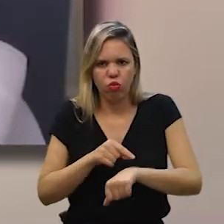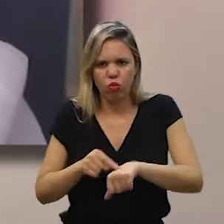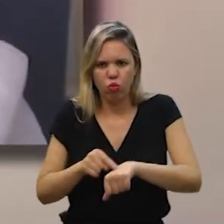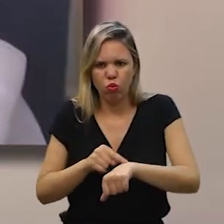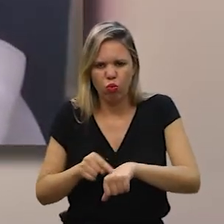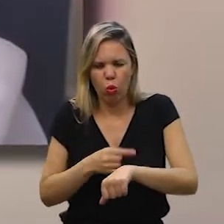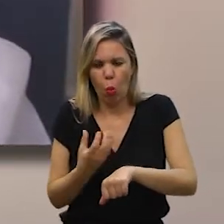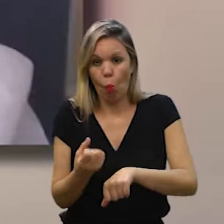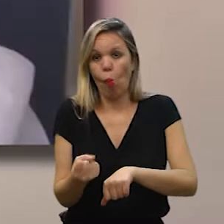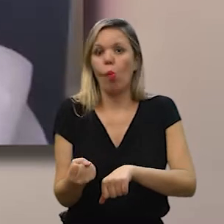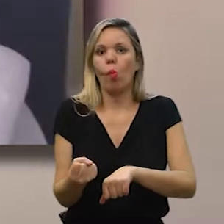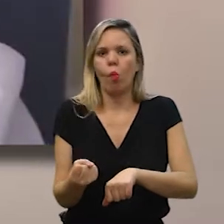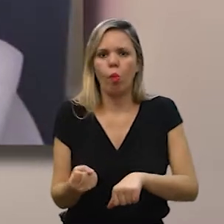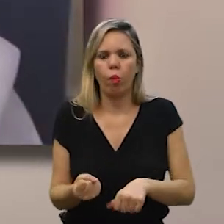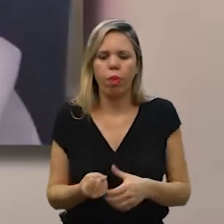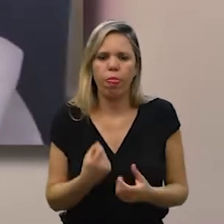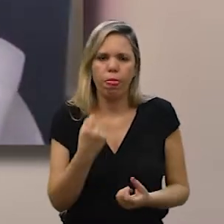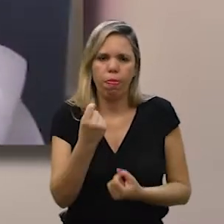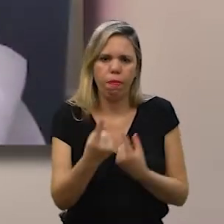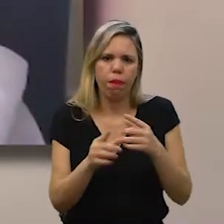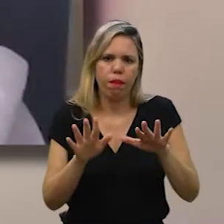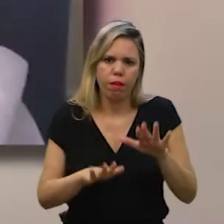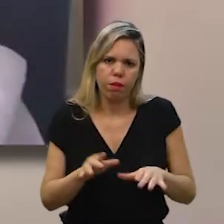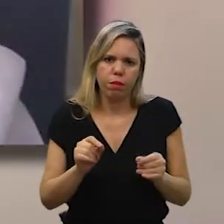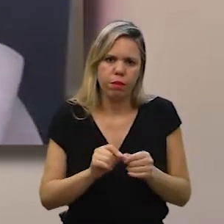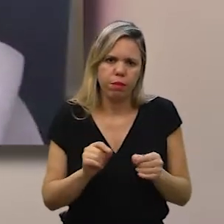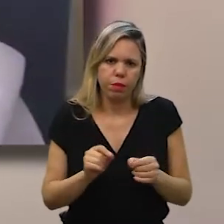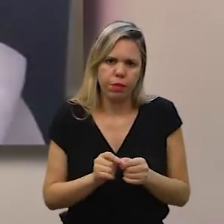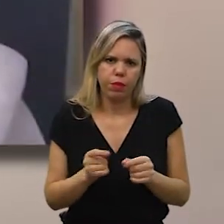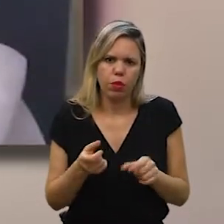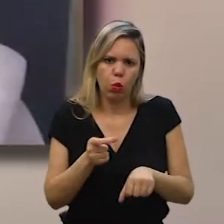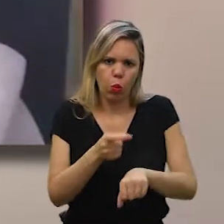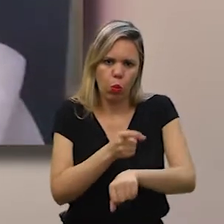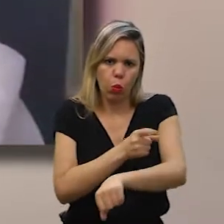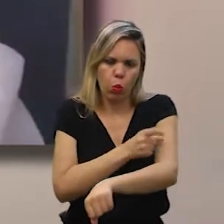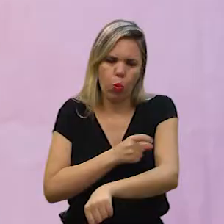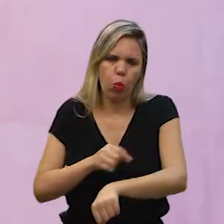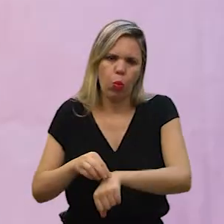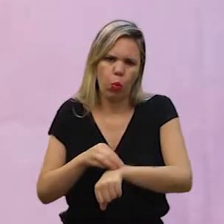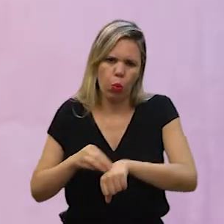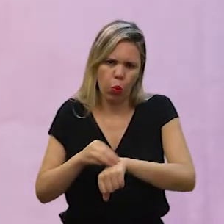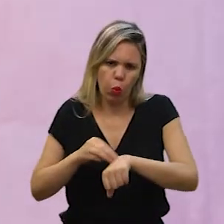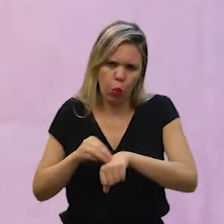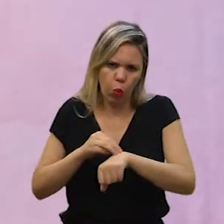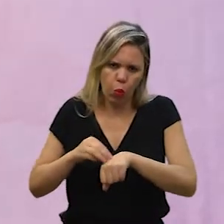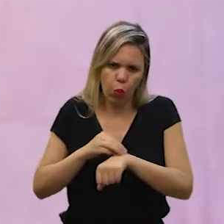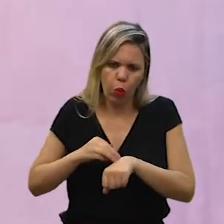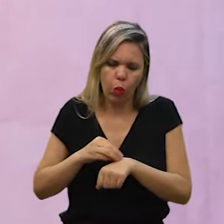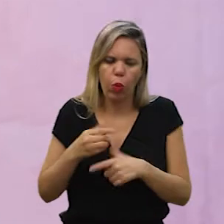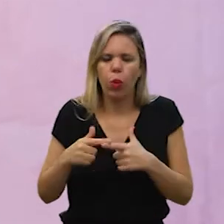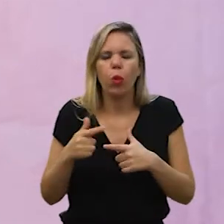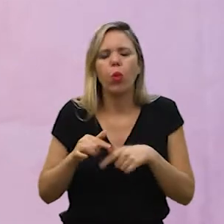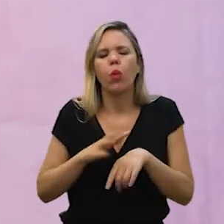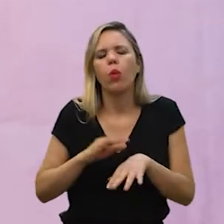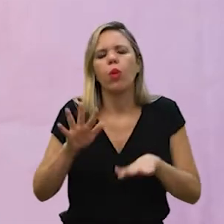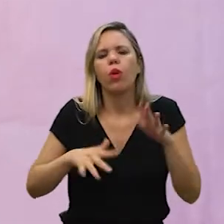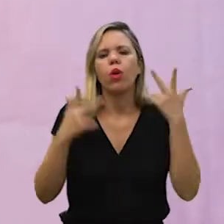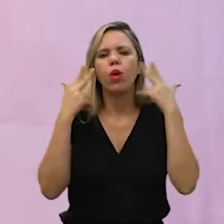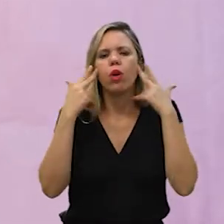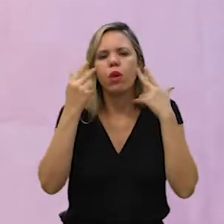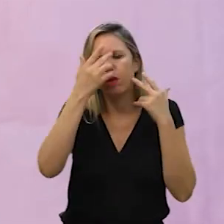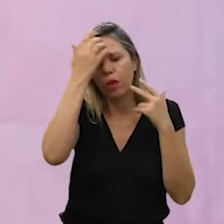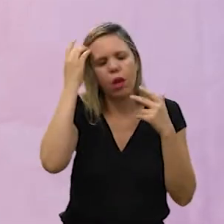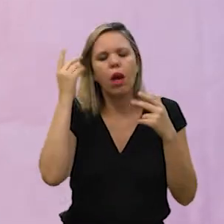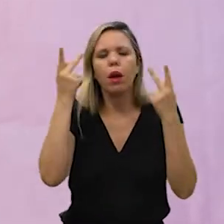pele um pouco mais seca e algumas vezes pode ficar mancha no local. E o senhor falou, alguns sintomas, né?